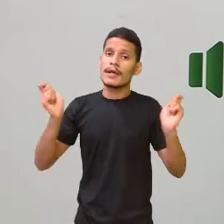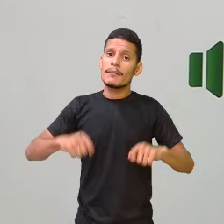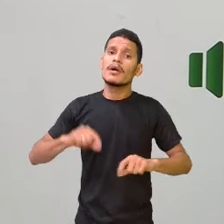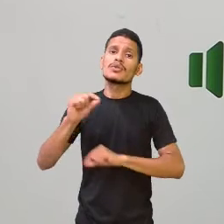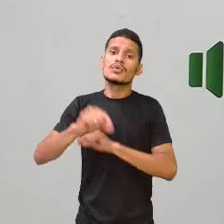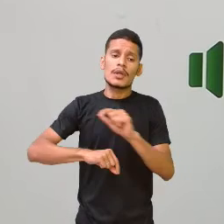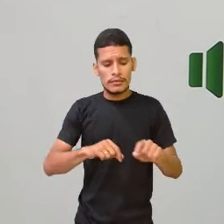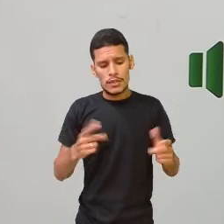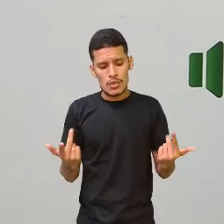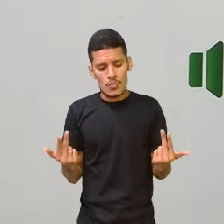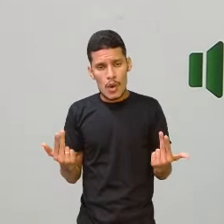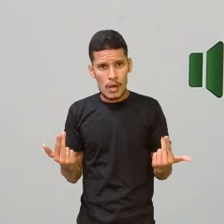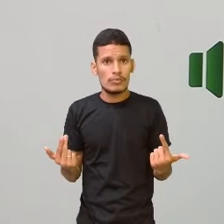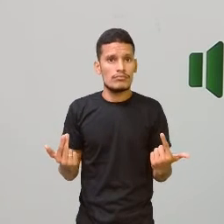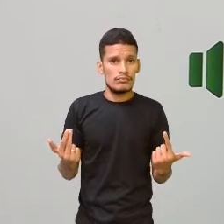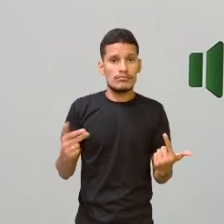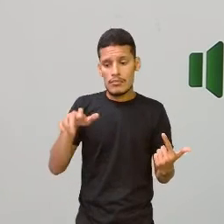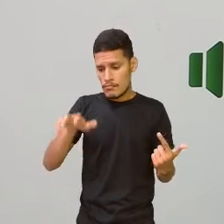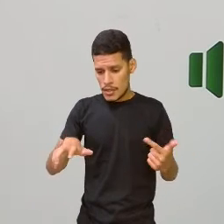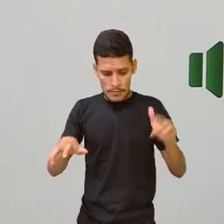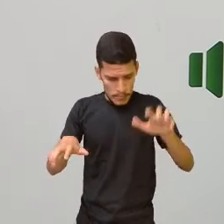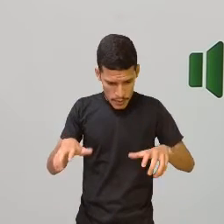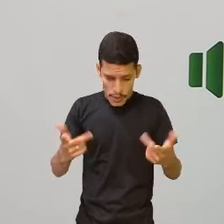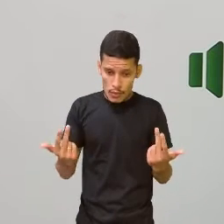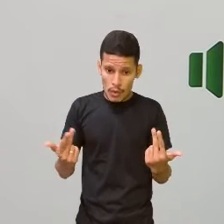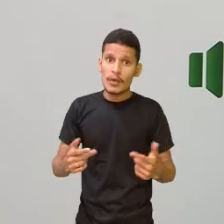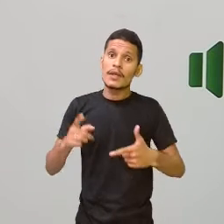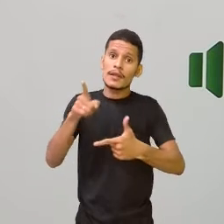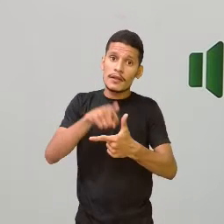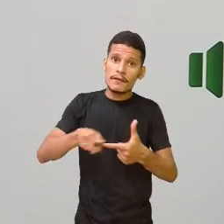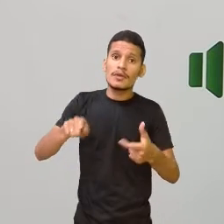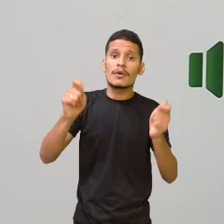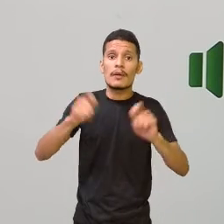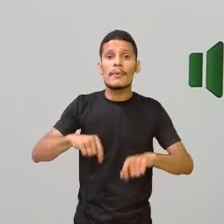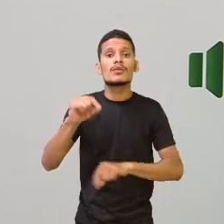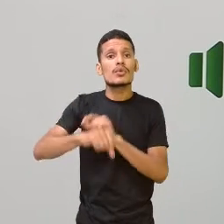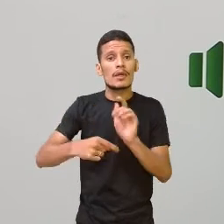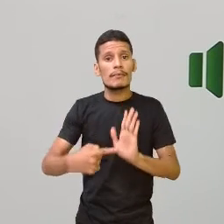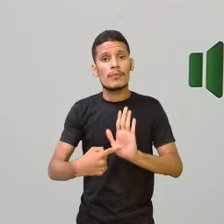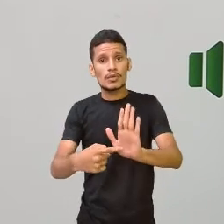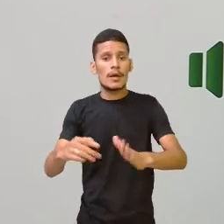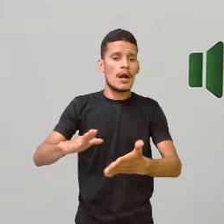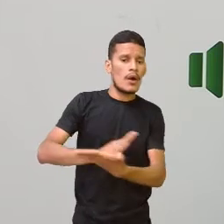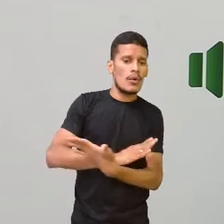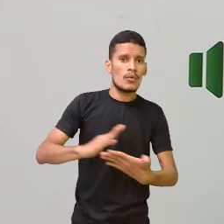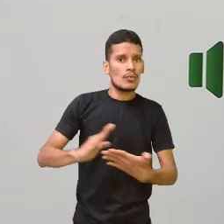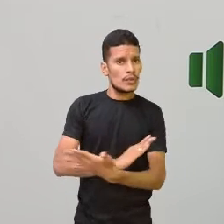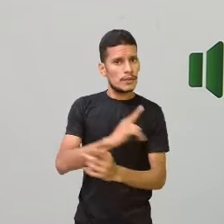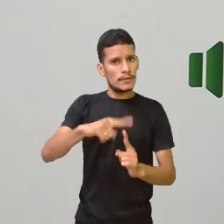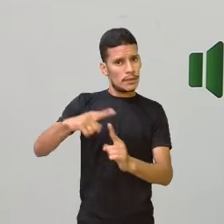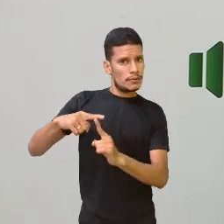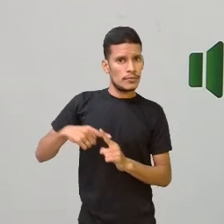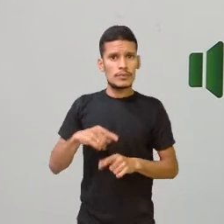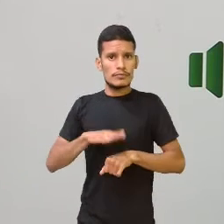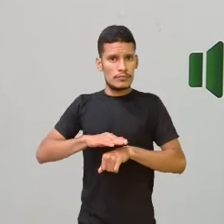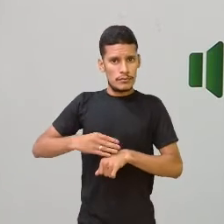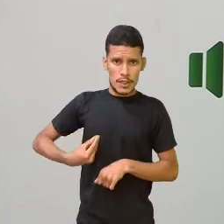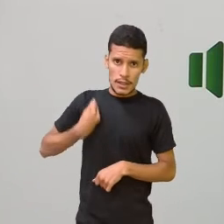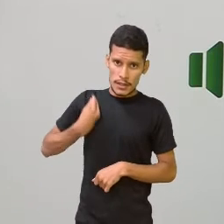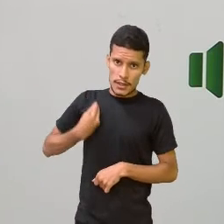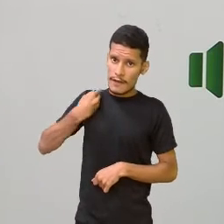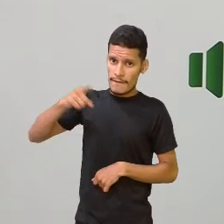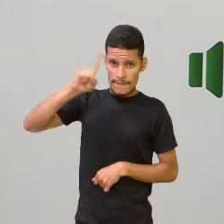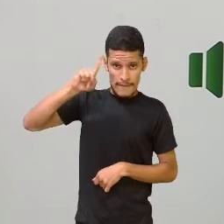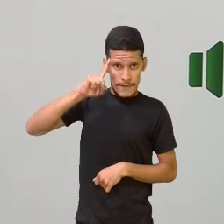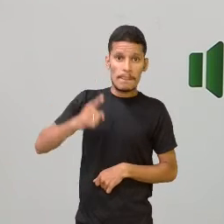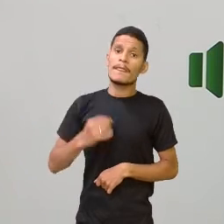em partes iguais. A divisão possibilita a resolução de diversos tipos de situações cotidianas. Por isso é